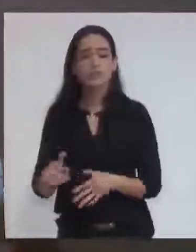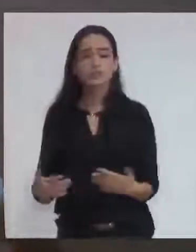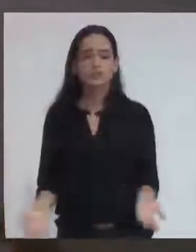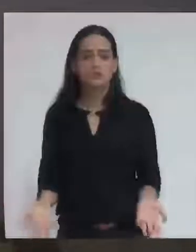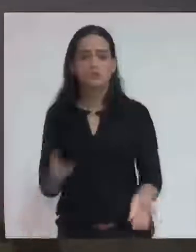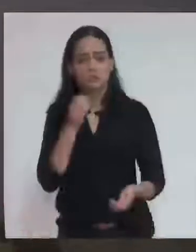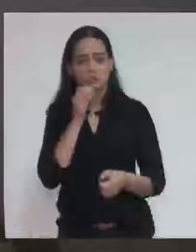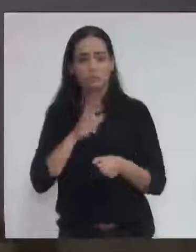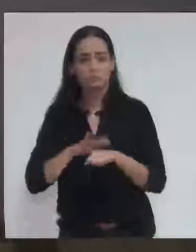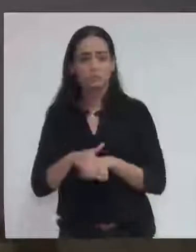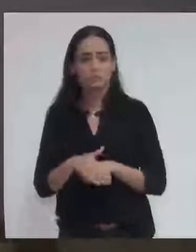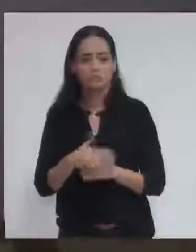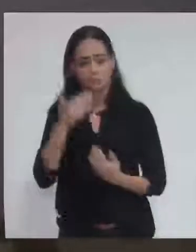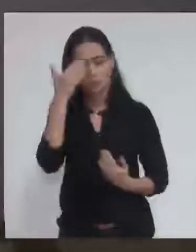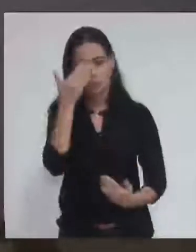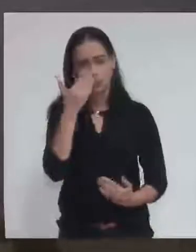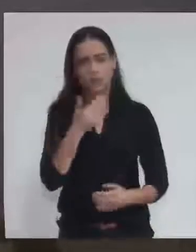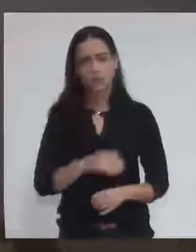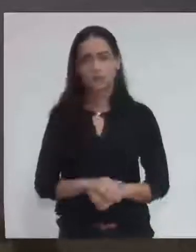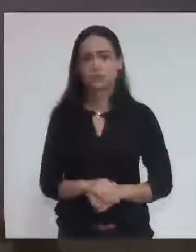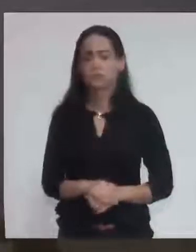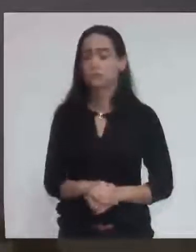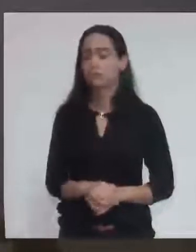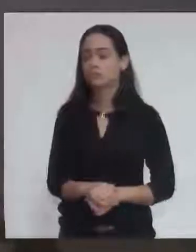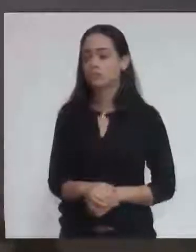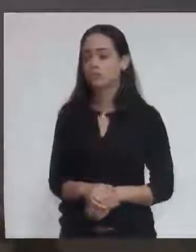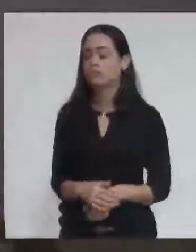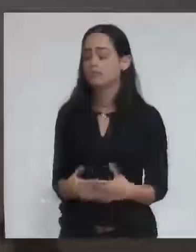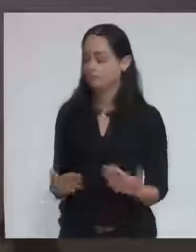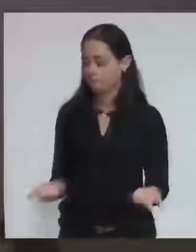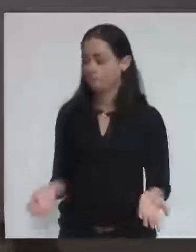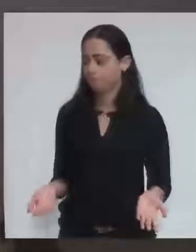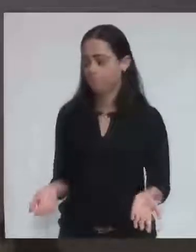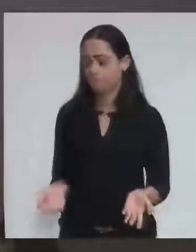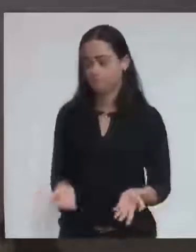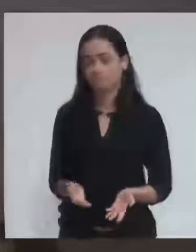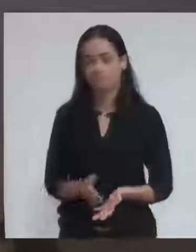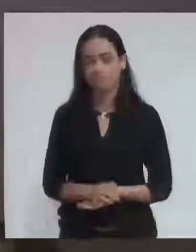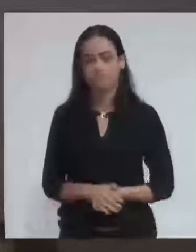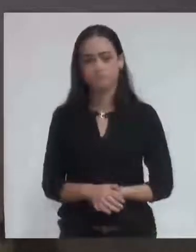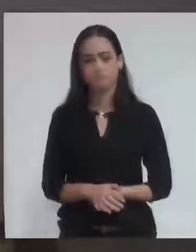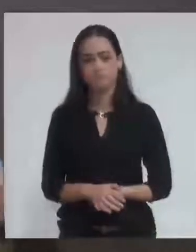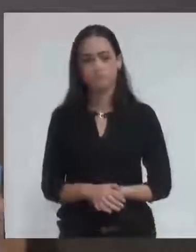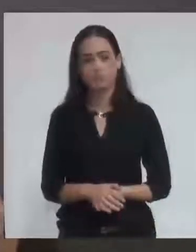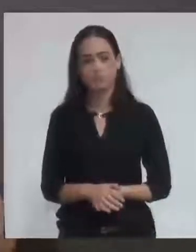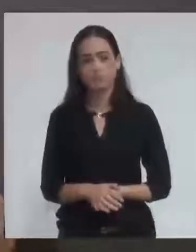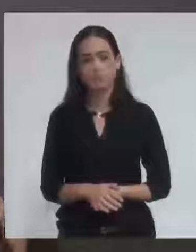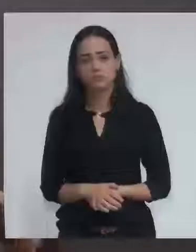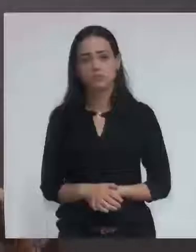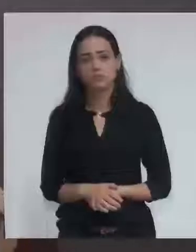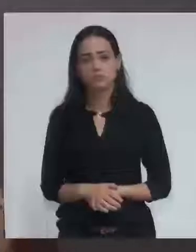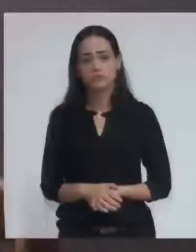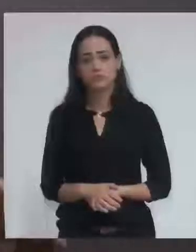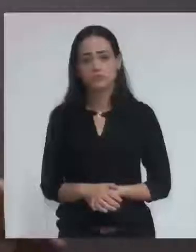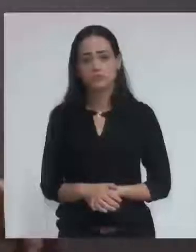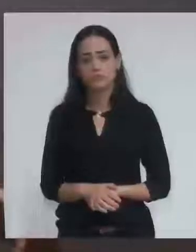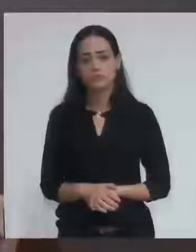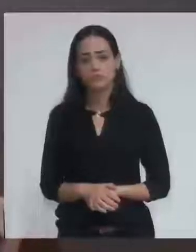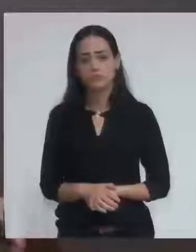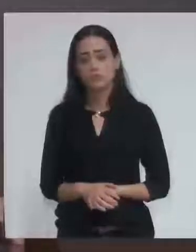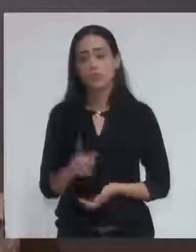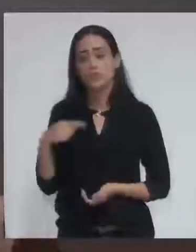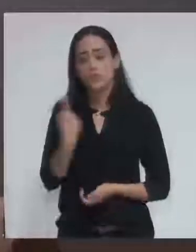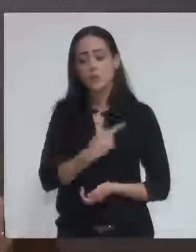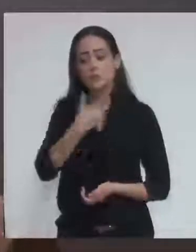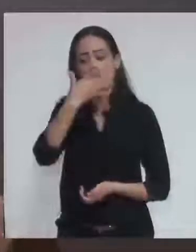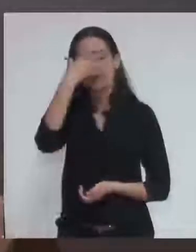parte. Eu acho que é hora de a gente superar algumas situações, porque a gente não pode